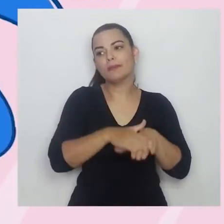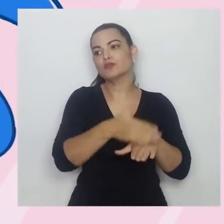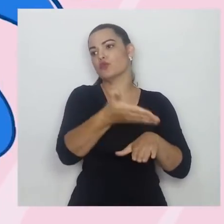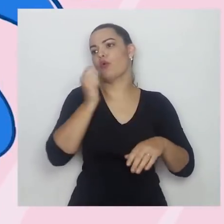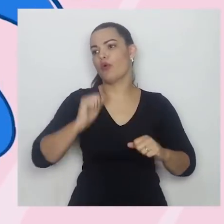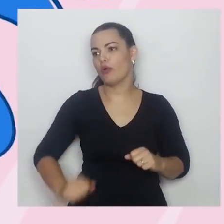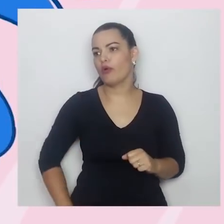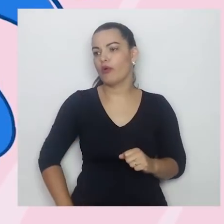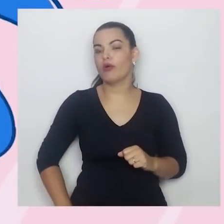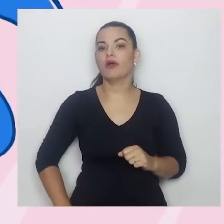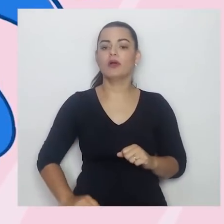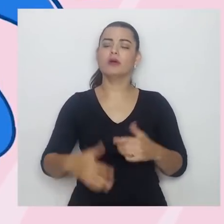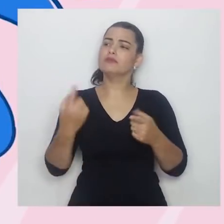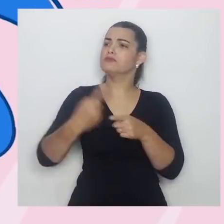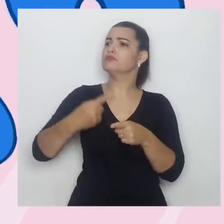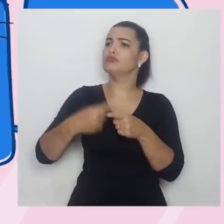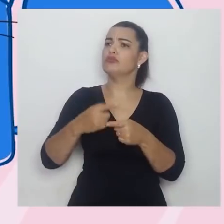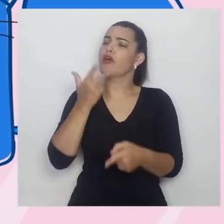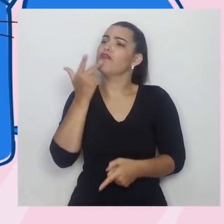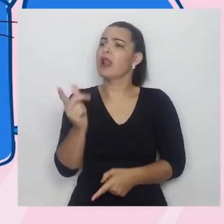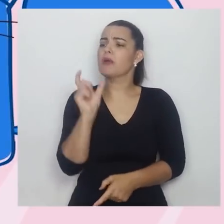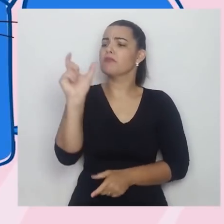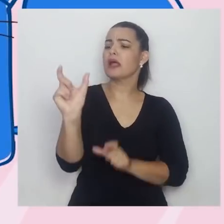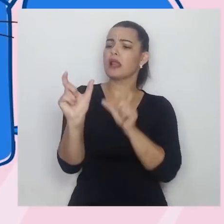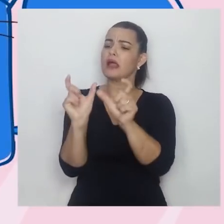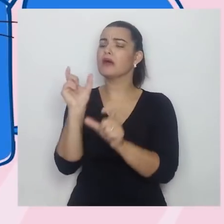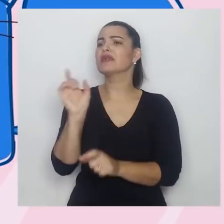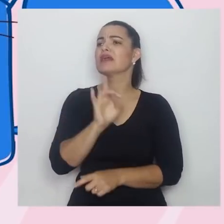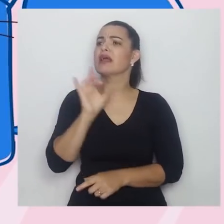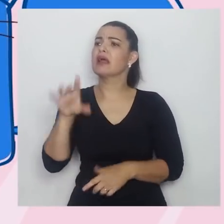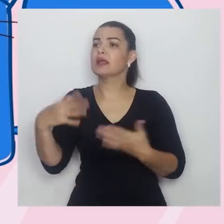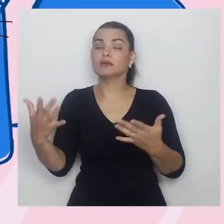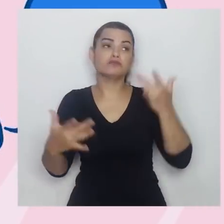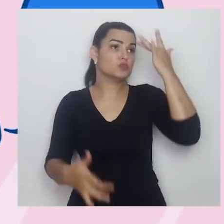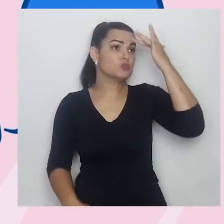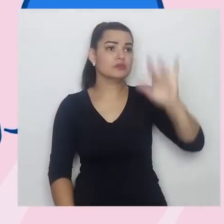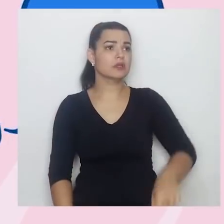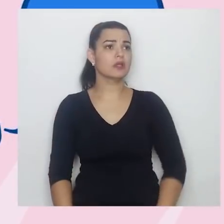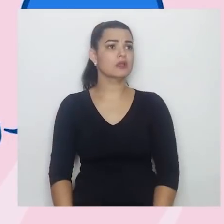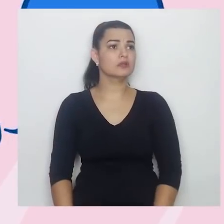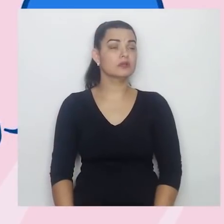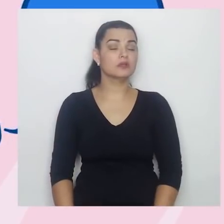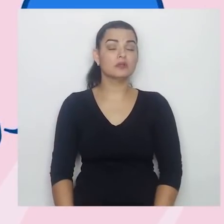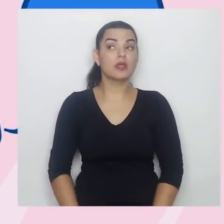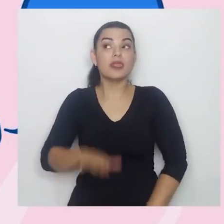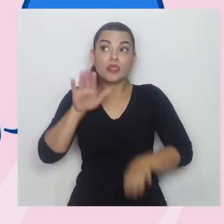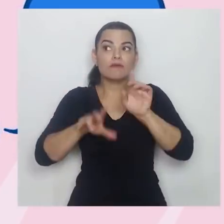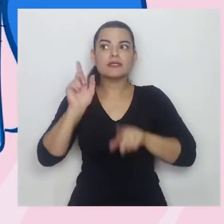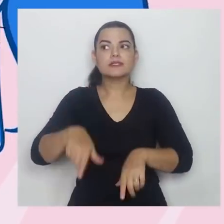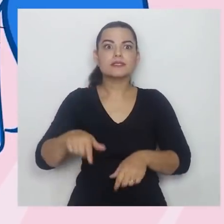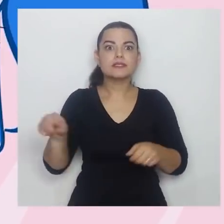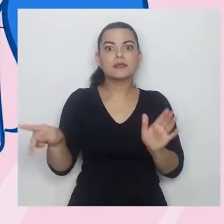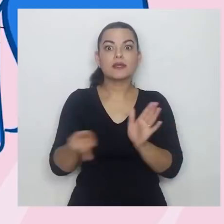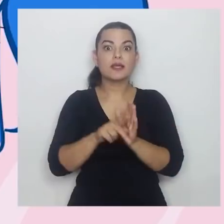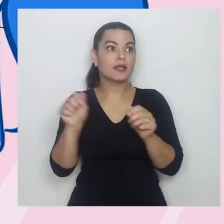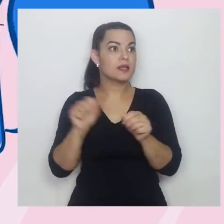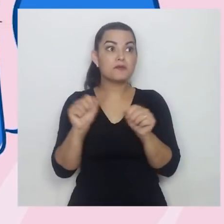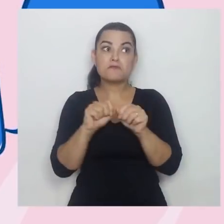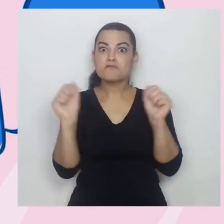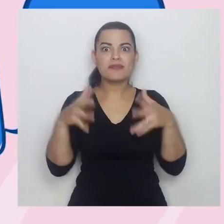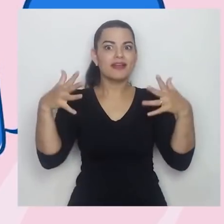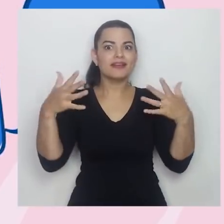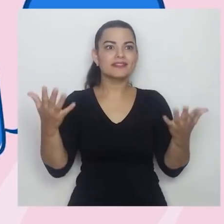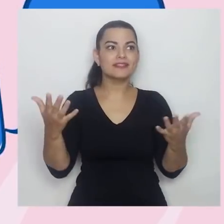Por que você tem que ficar falando essas palavras, hein? Não sei. Vai ver, elas são mágicas, que nem abracadabra